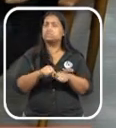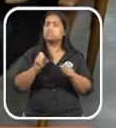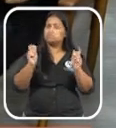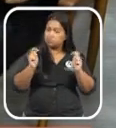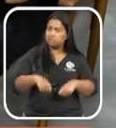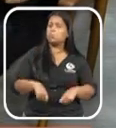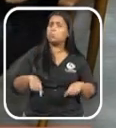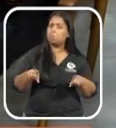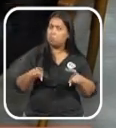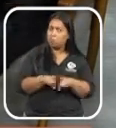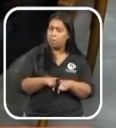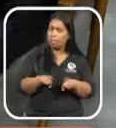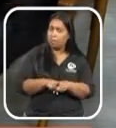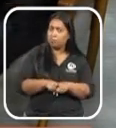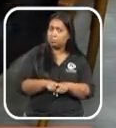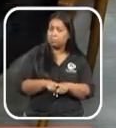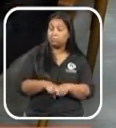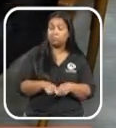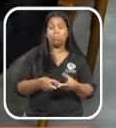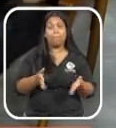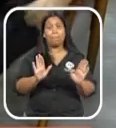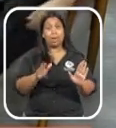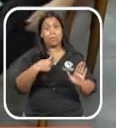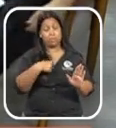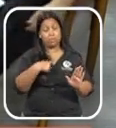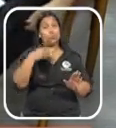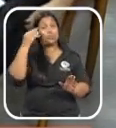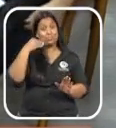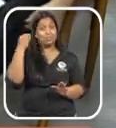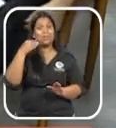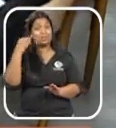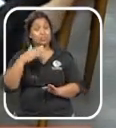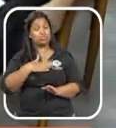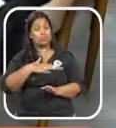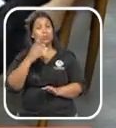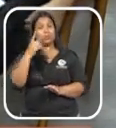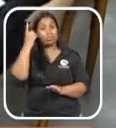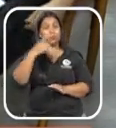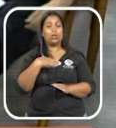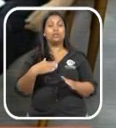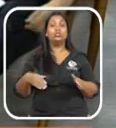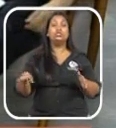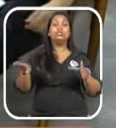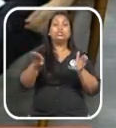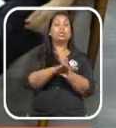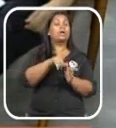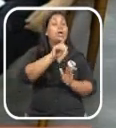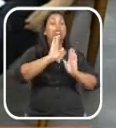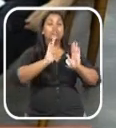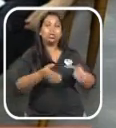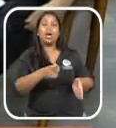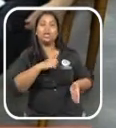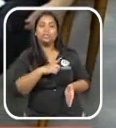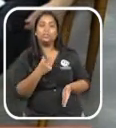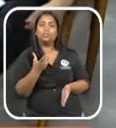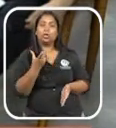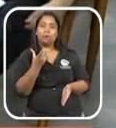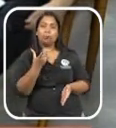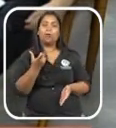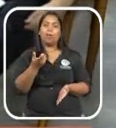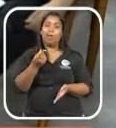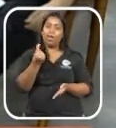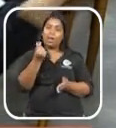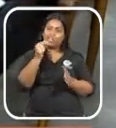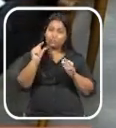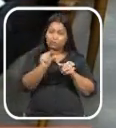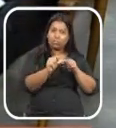a experiência que eu tive na Assembleia Legislativa. Sim. Cheguei lá, já tinha emenda parlamentar, mas não era impositiva. Ela não estava prevista no regramento.